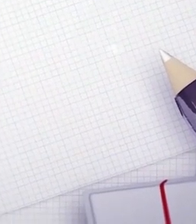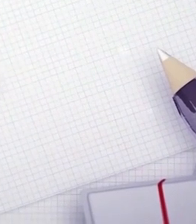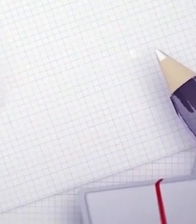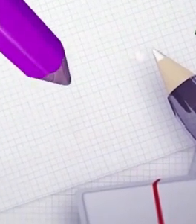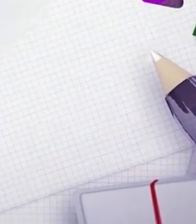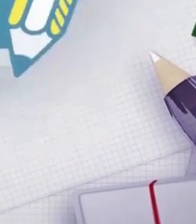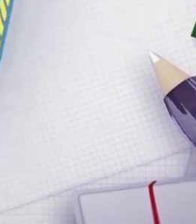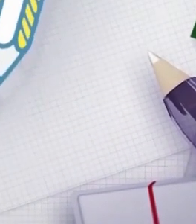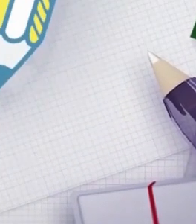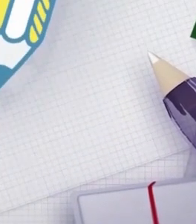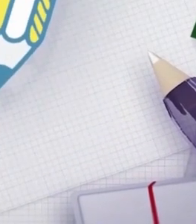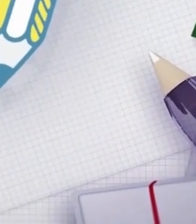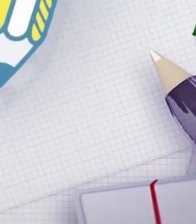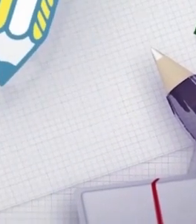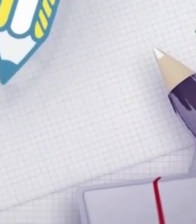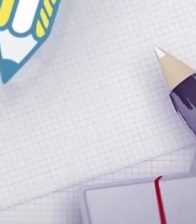aprendendo